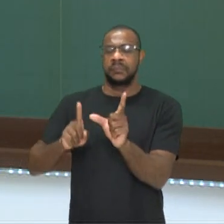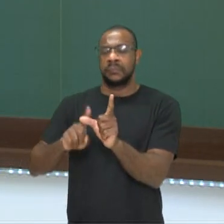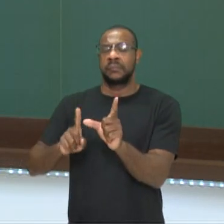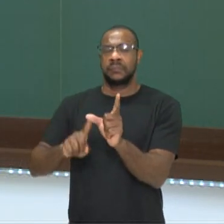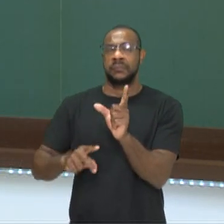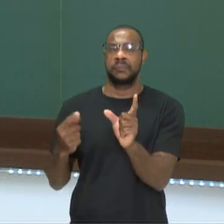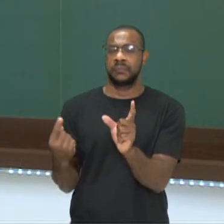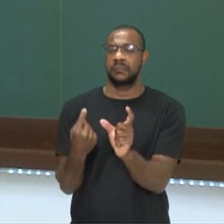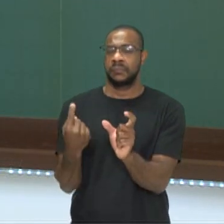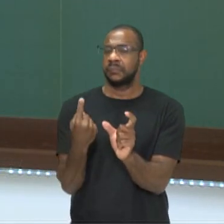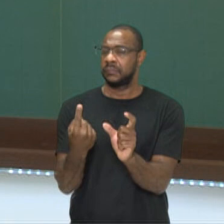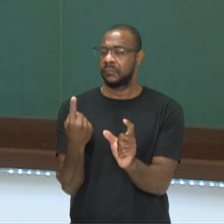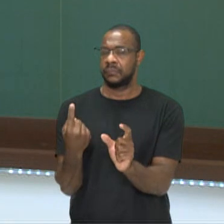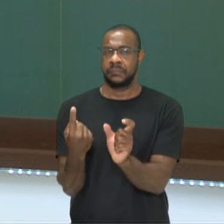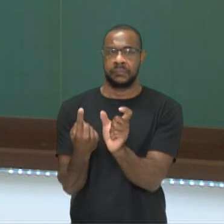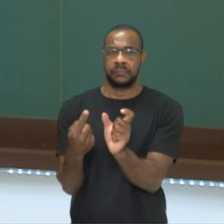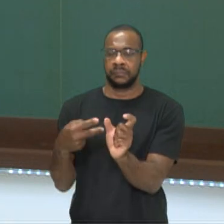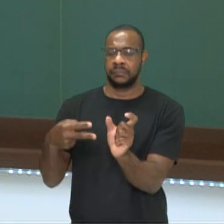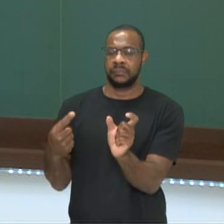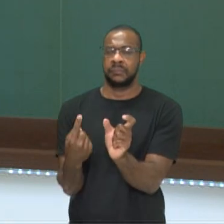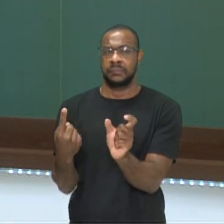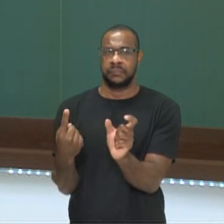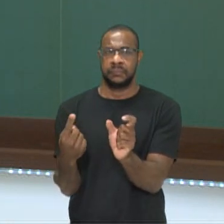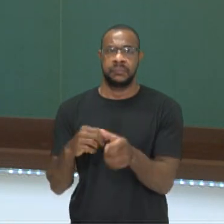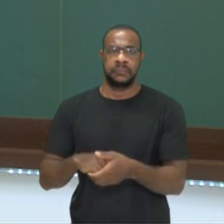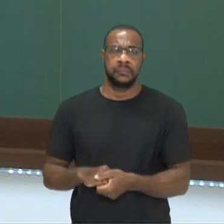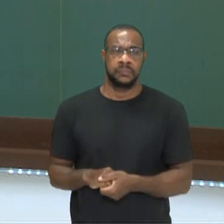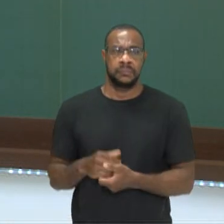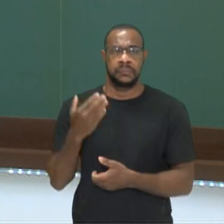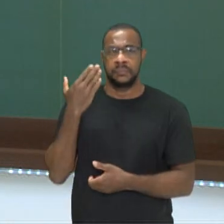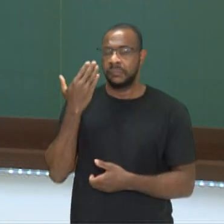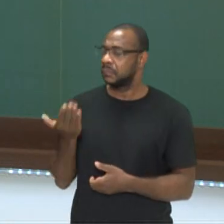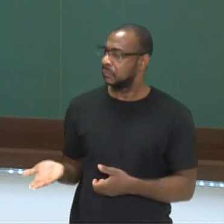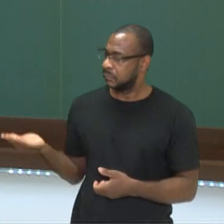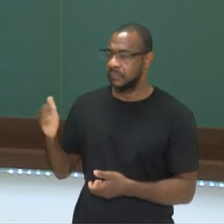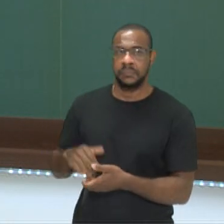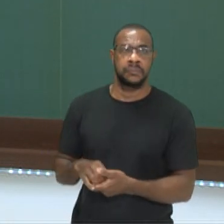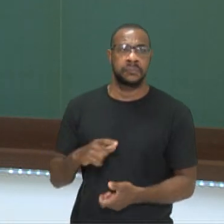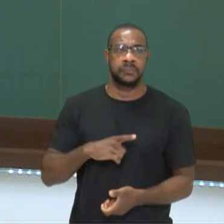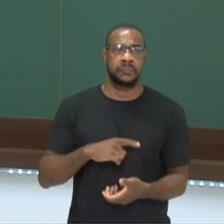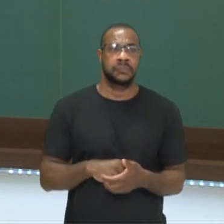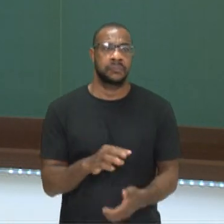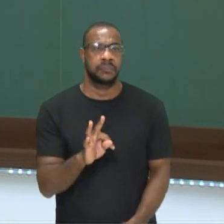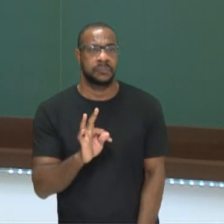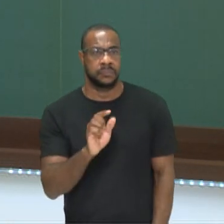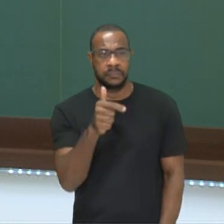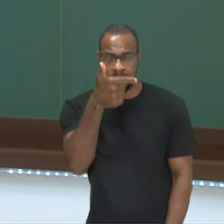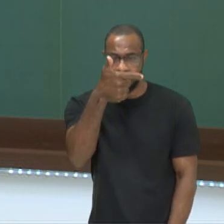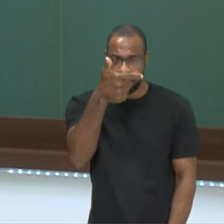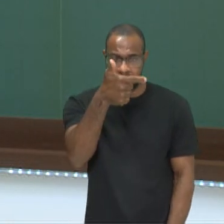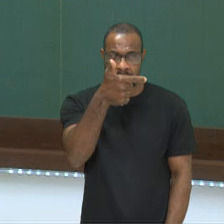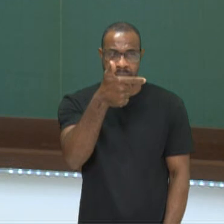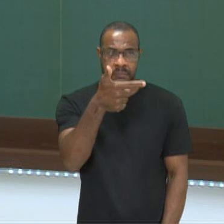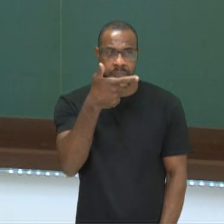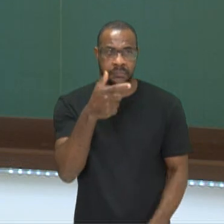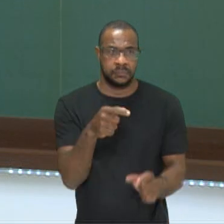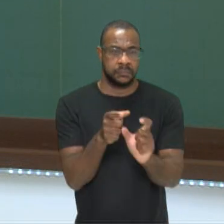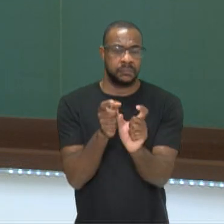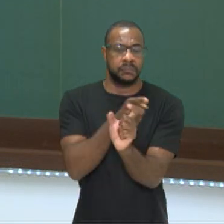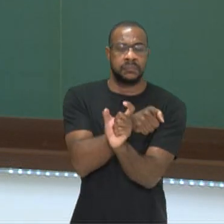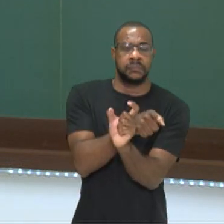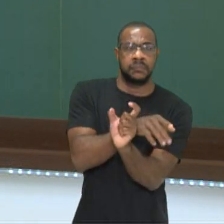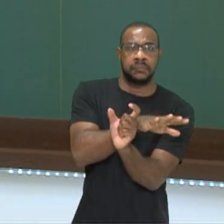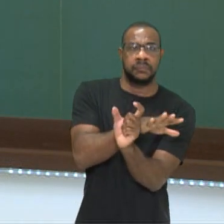um dos membros. Você pode escolher no primeiro ou no segundo. Então, olha aqui, ó, eu tenho t ao quadrado, que é a letra, no primeiro membro. Então,